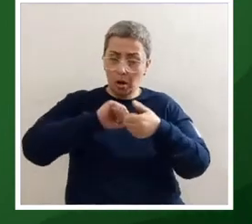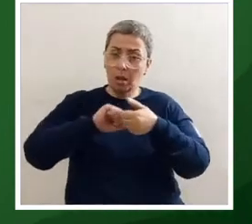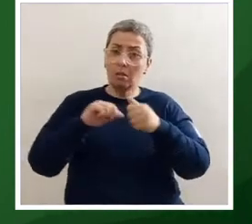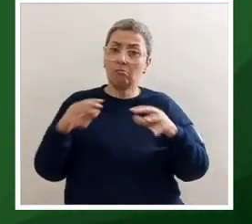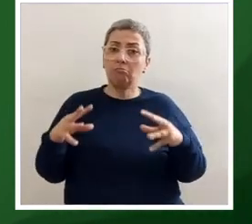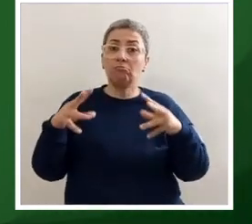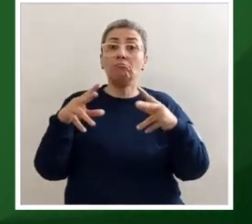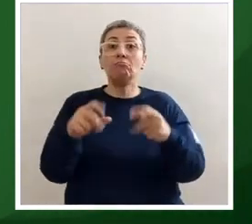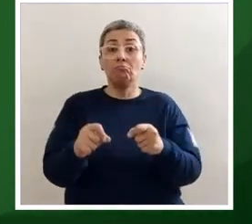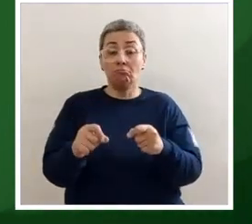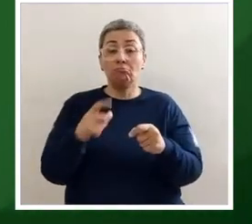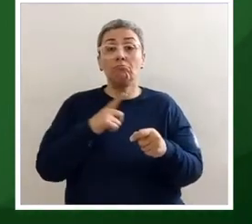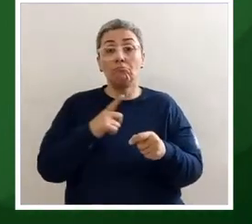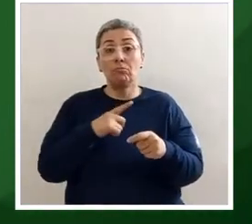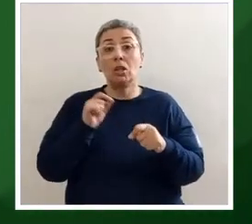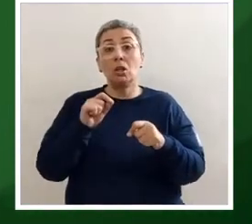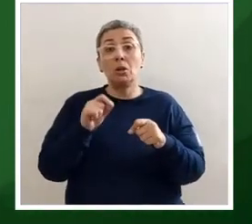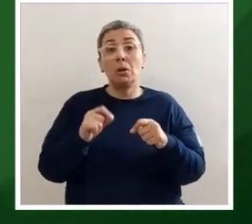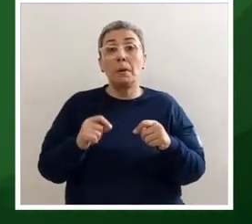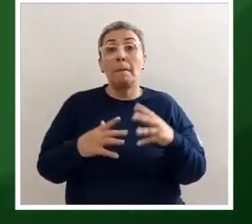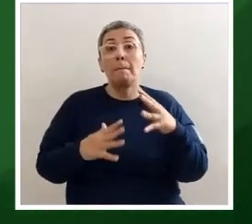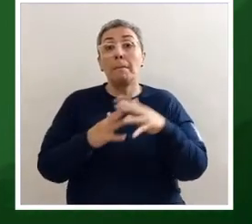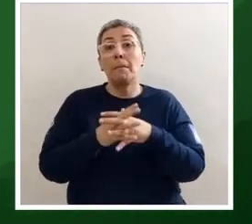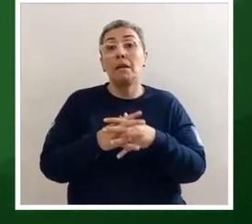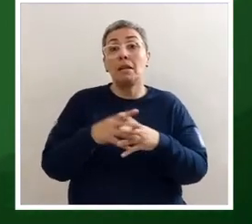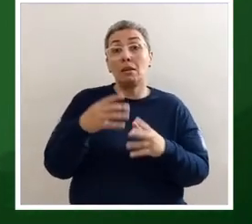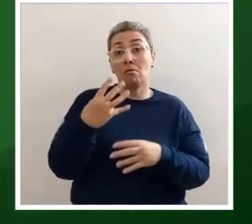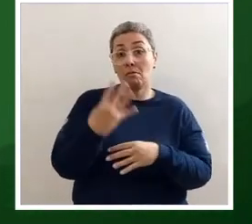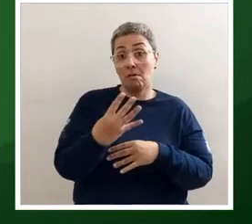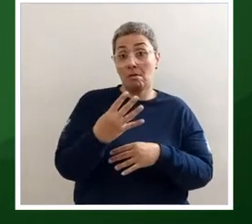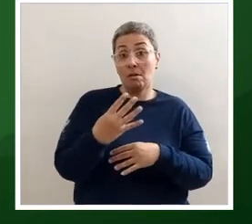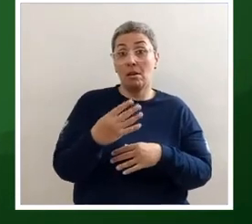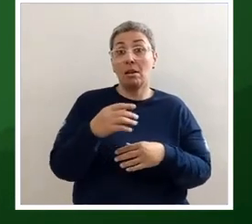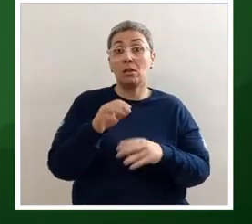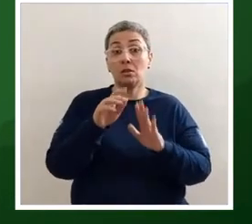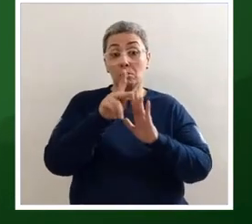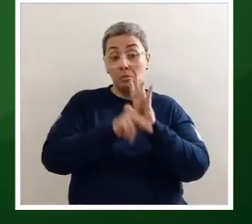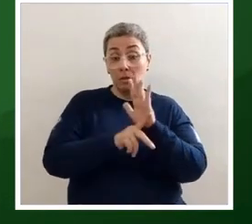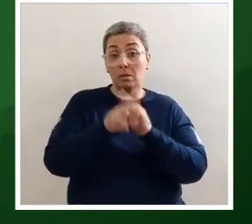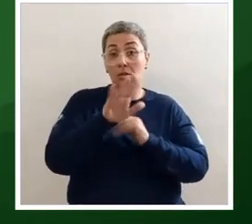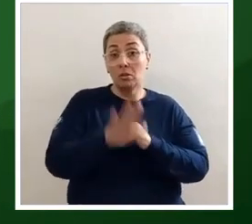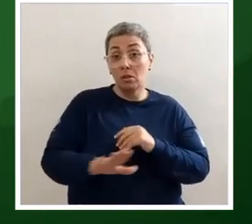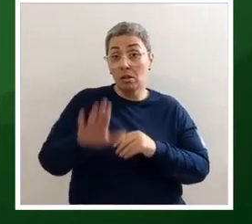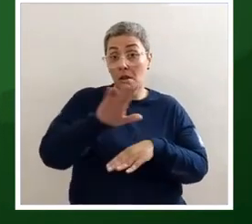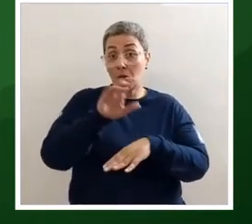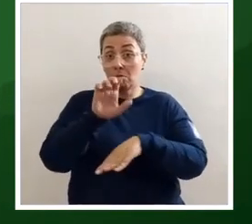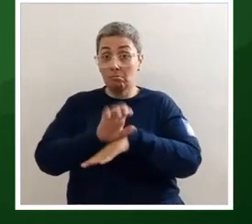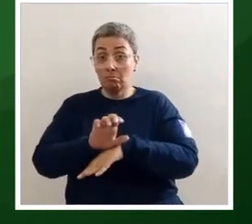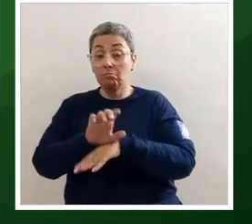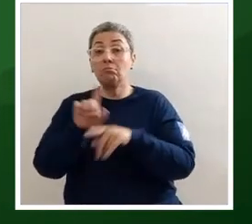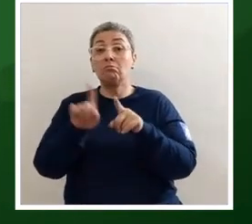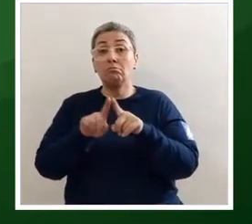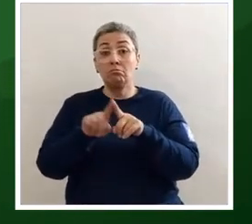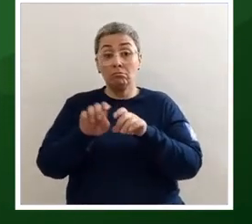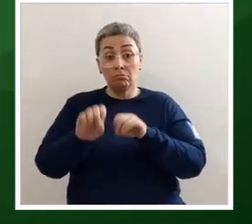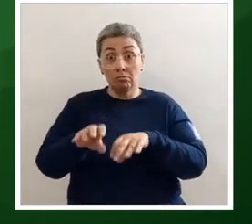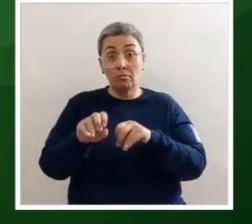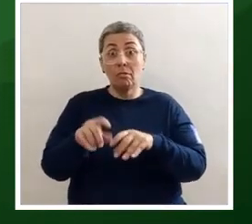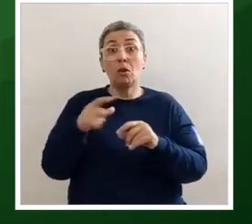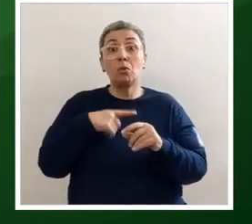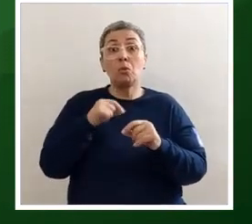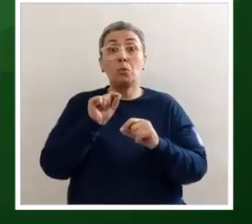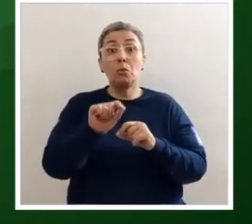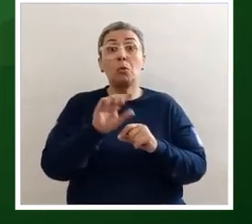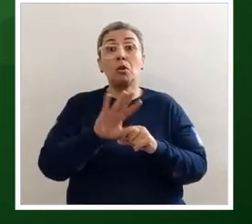todos a meta 4 tanto do Plano Nacional quanto do plano Estadual da Educação Ela traz